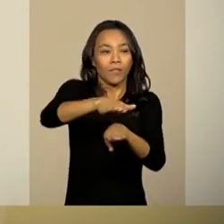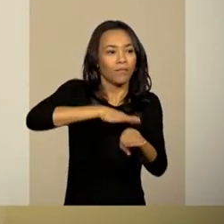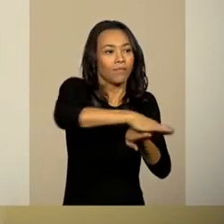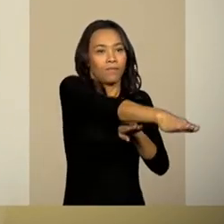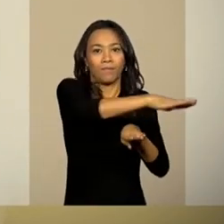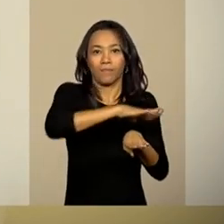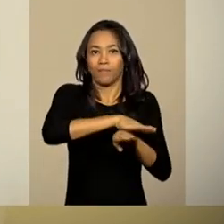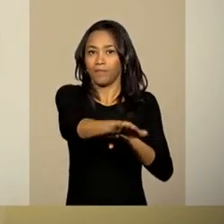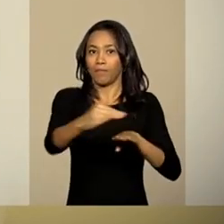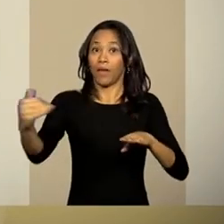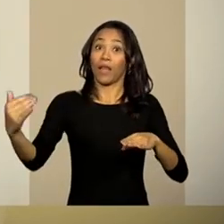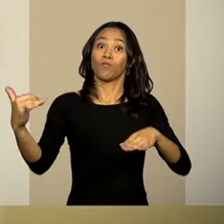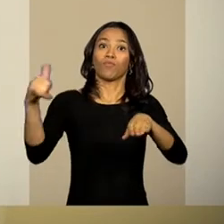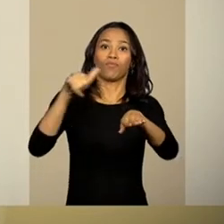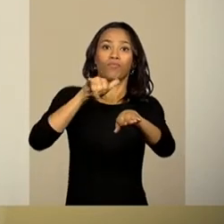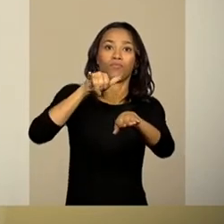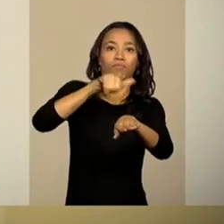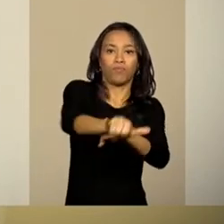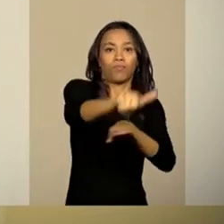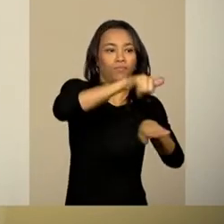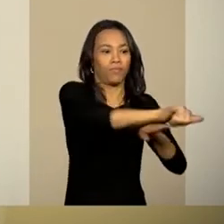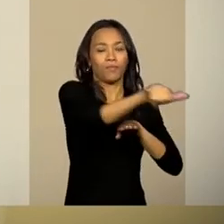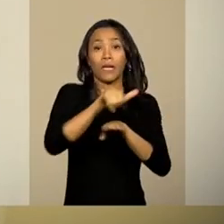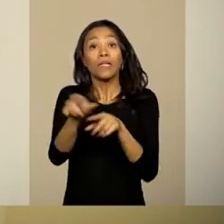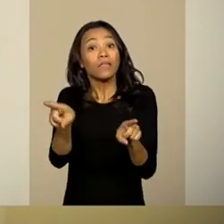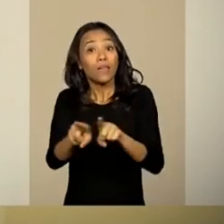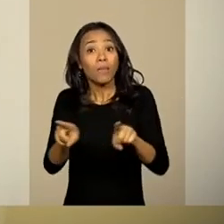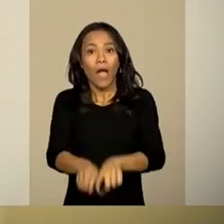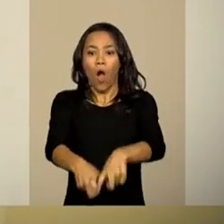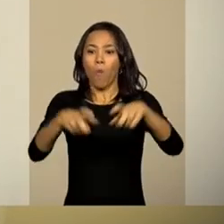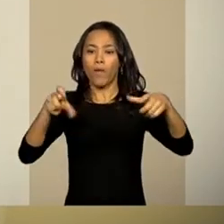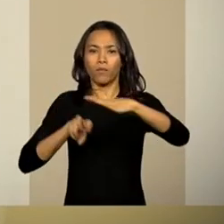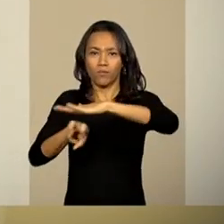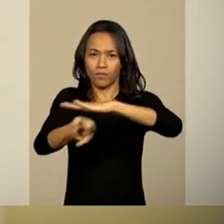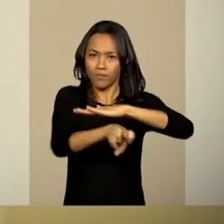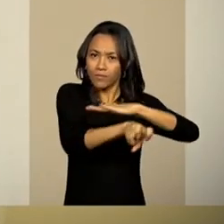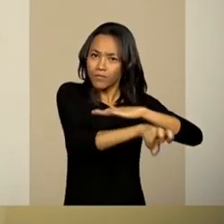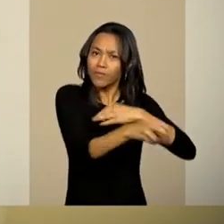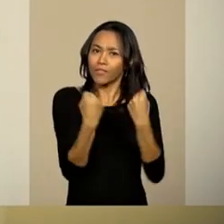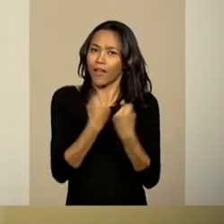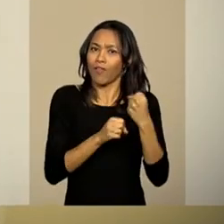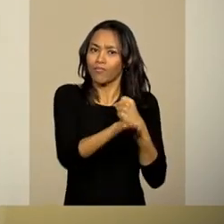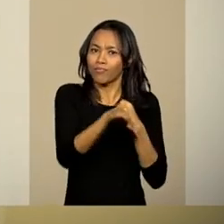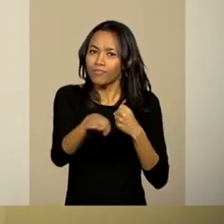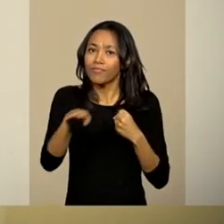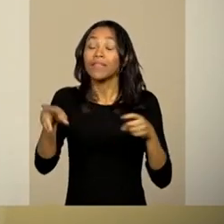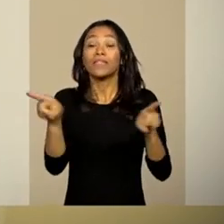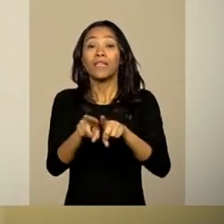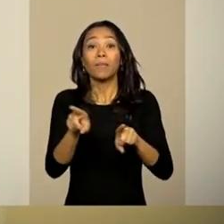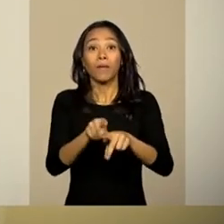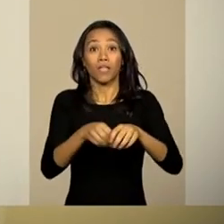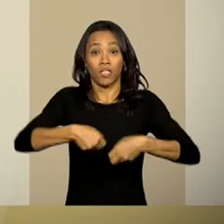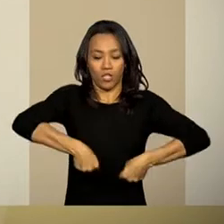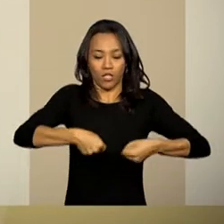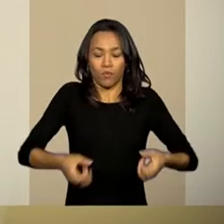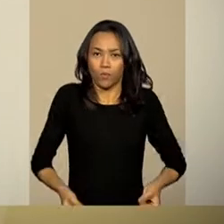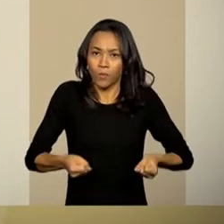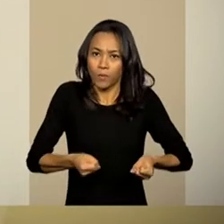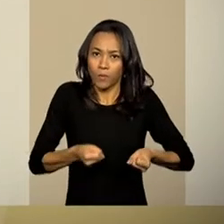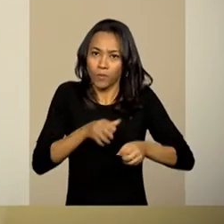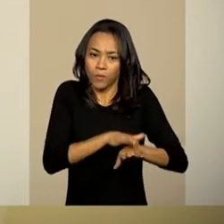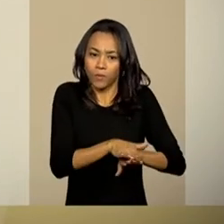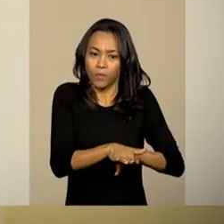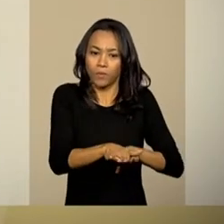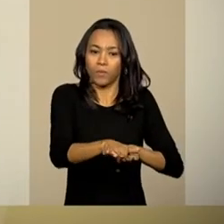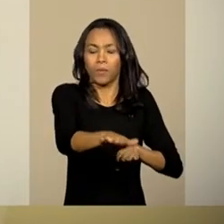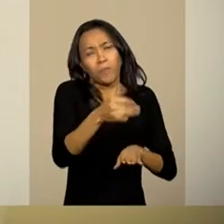para movimentação das aeronaves, de aumento de estacionamentos, de modernização de esteiras de bagagens, para dar